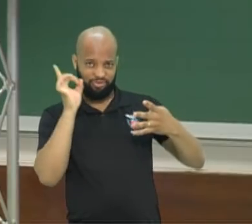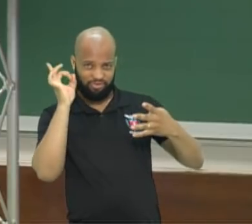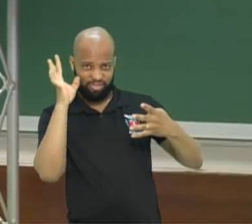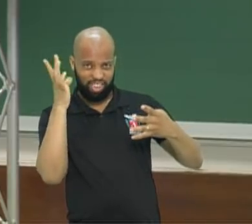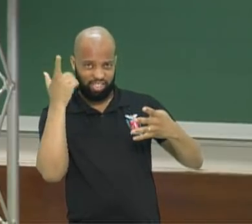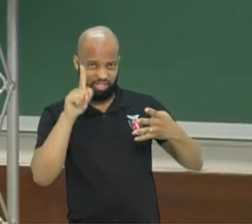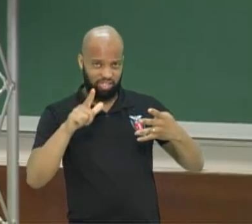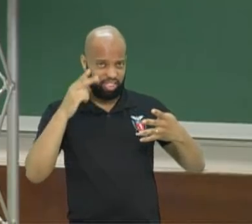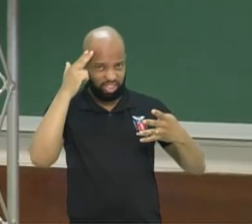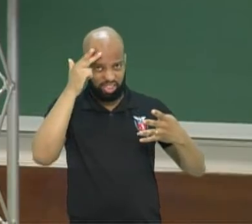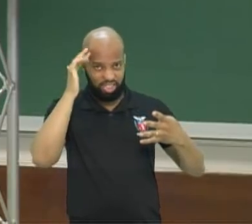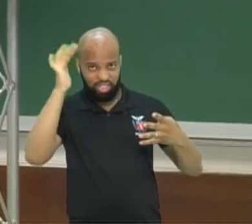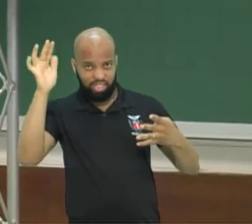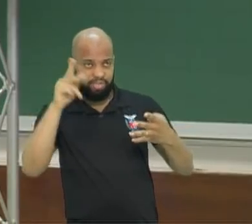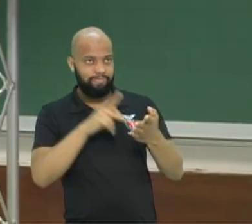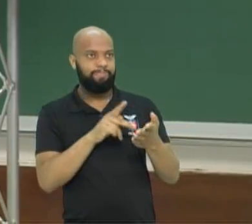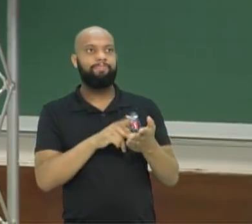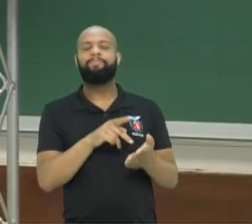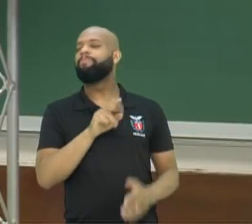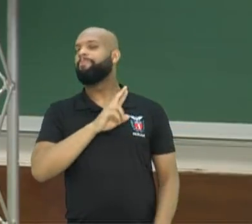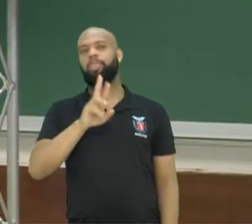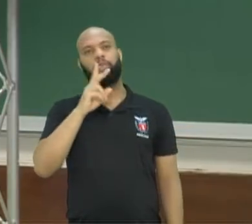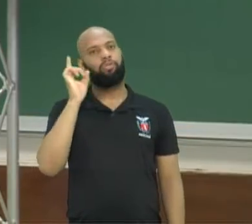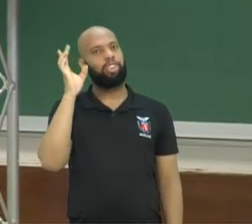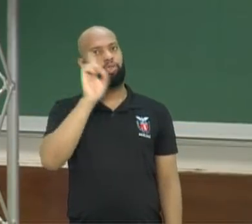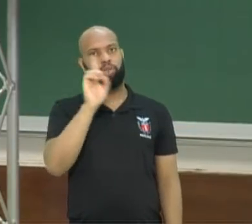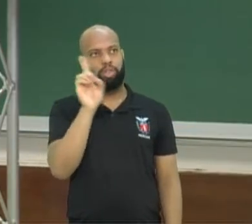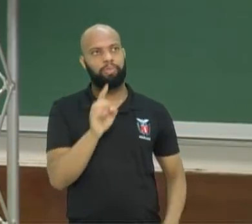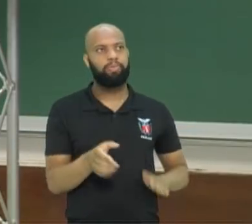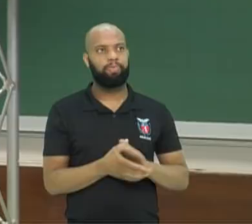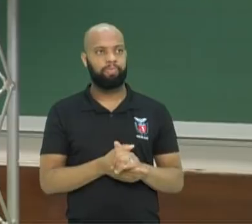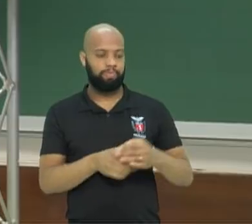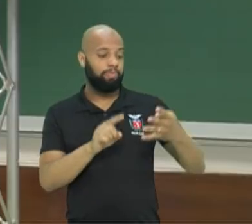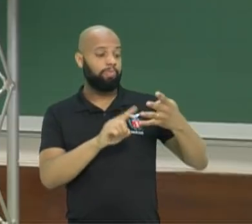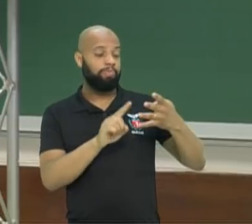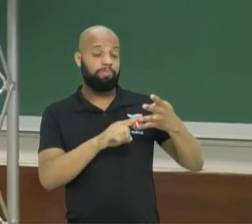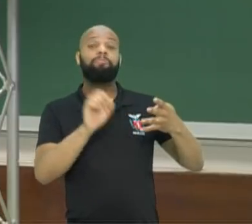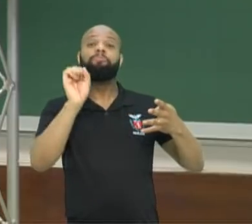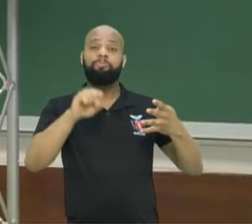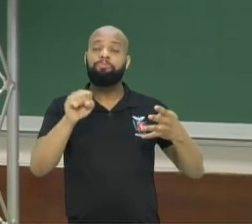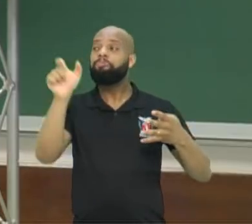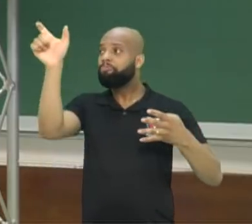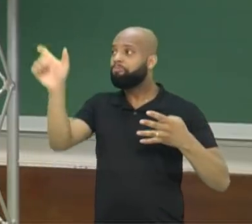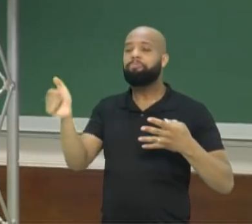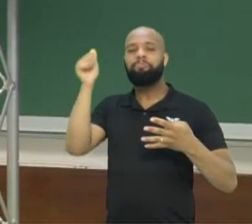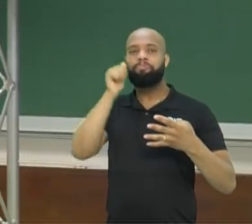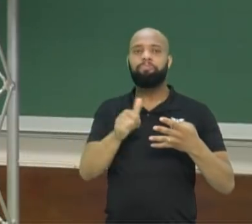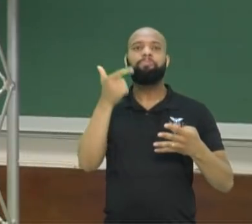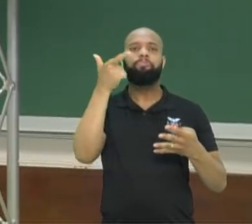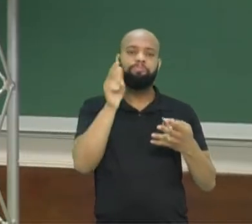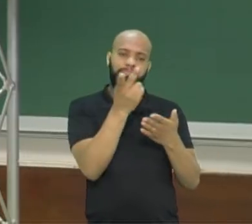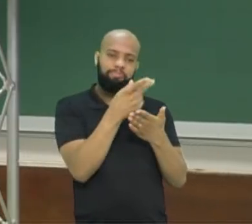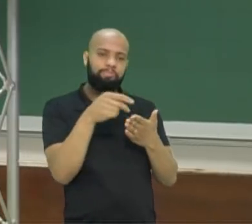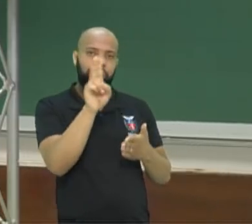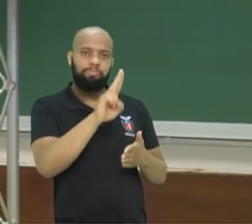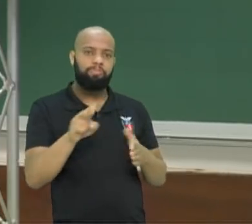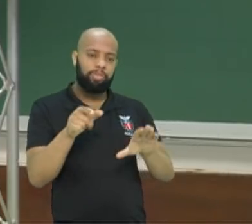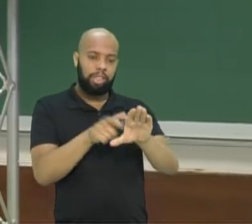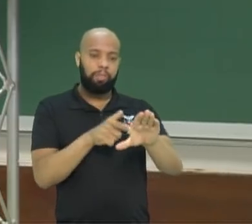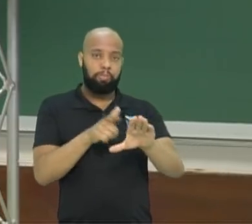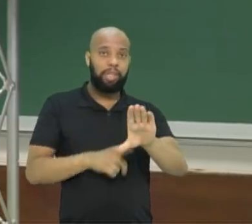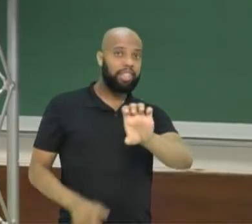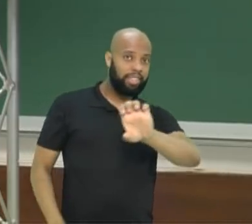nada fácil. It wasn't. Ela consegue desenhar e pintar usando o pé